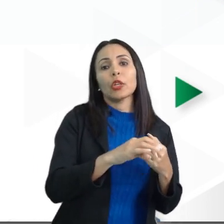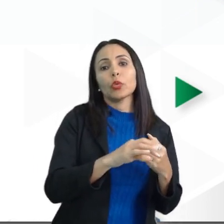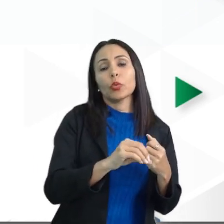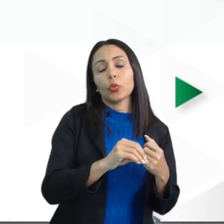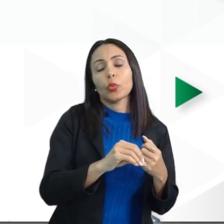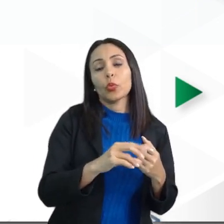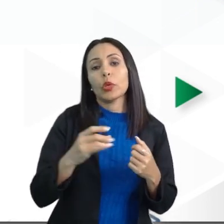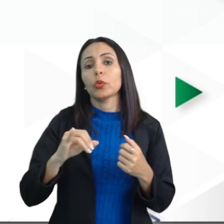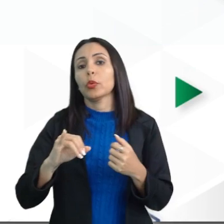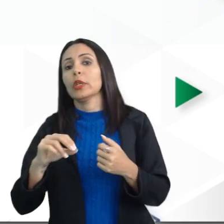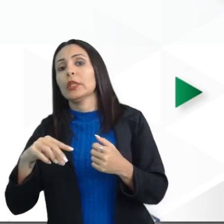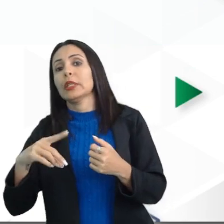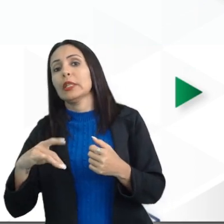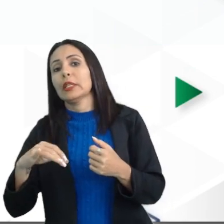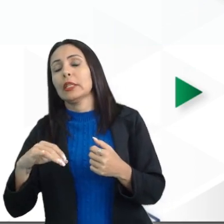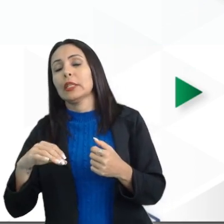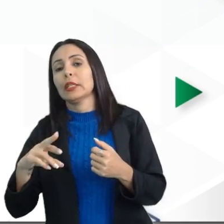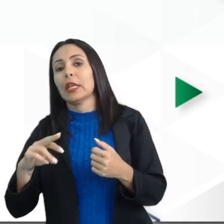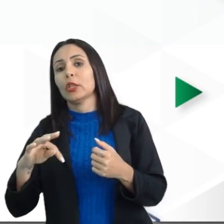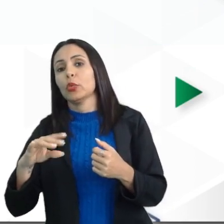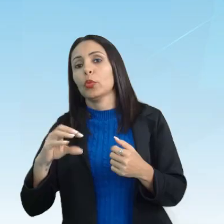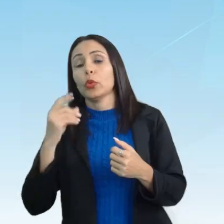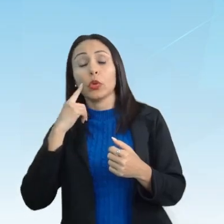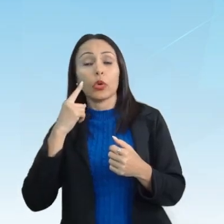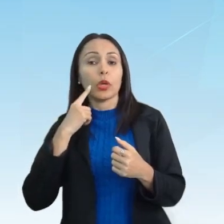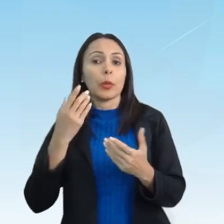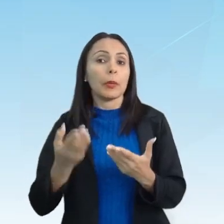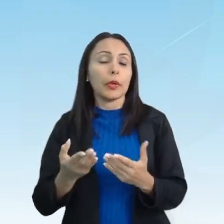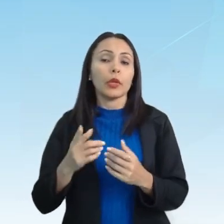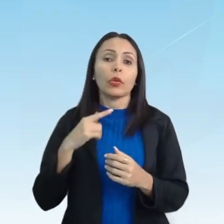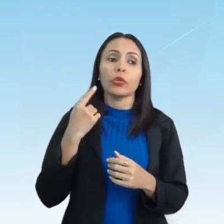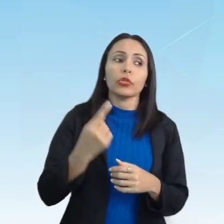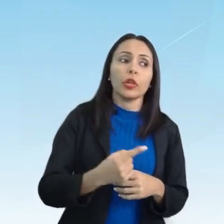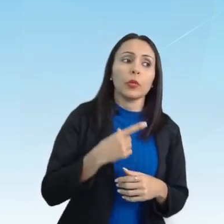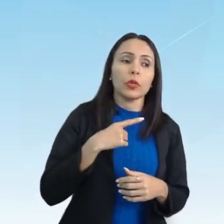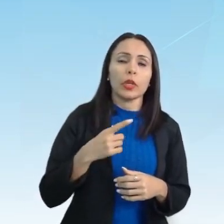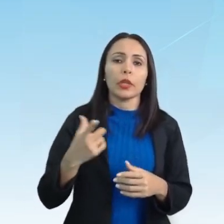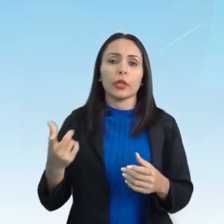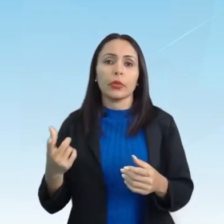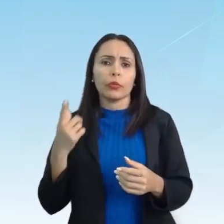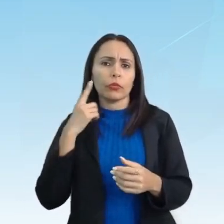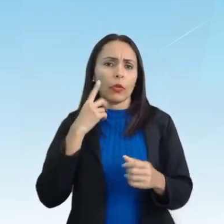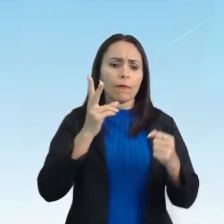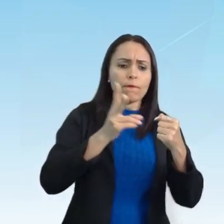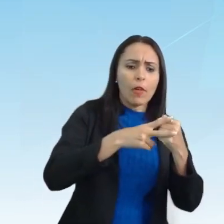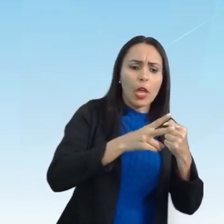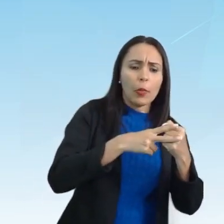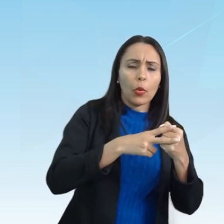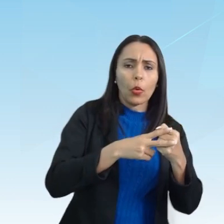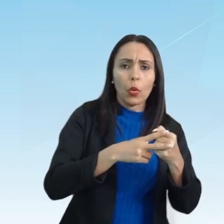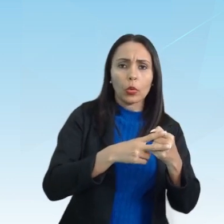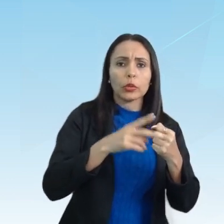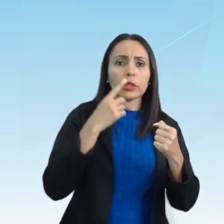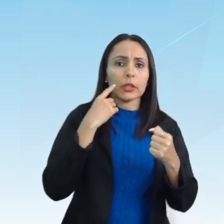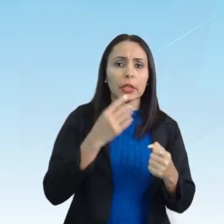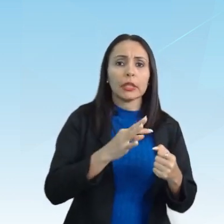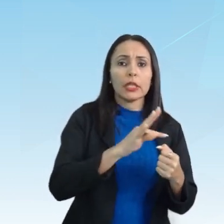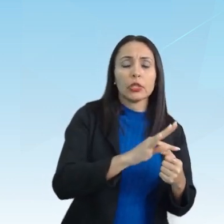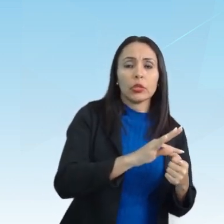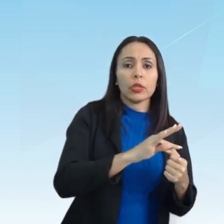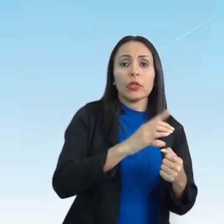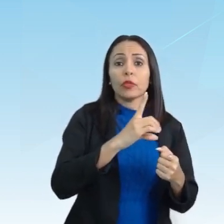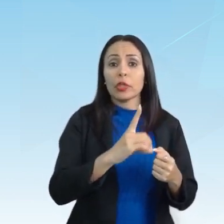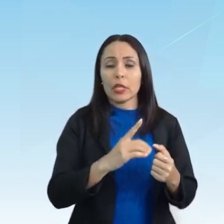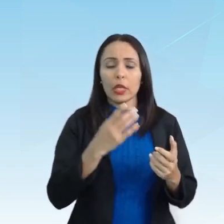perguntas do verbo indireto? Olhando para mim, nós temos a seguinte questão. Serão verbos transitivos diretos? Quando,